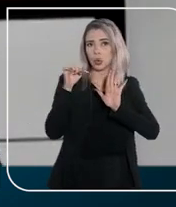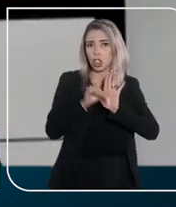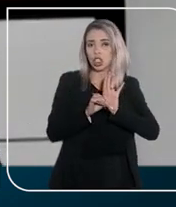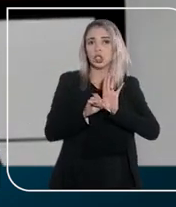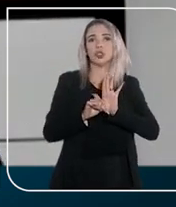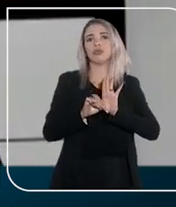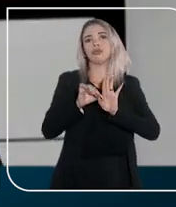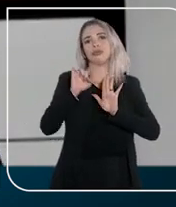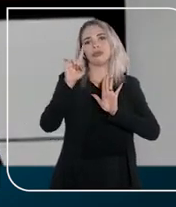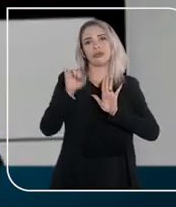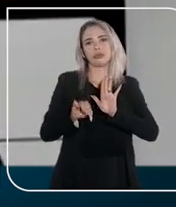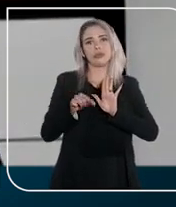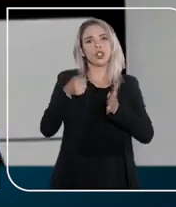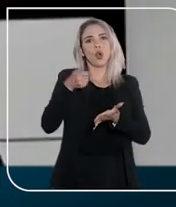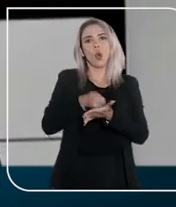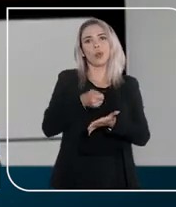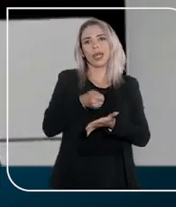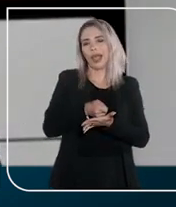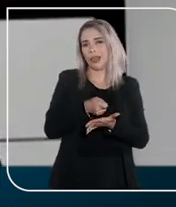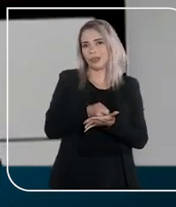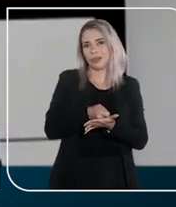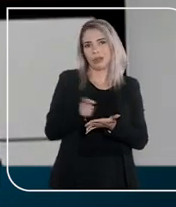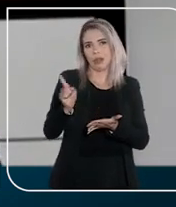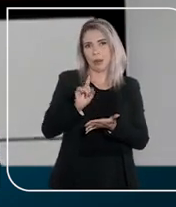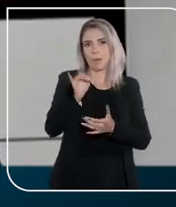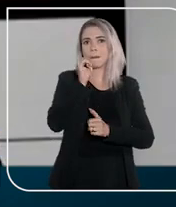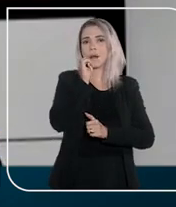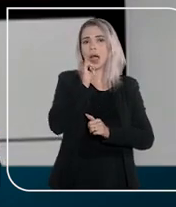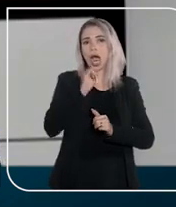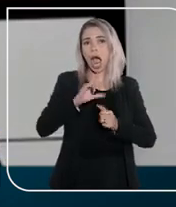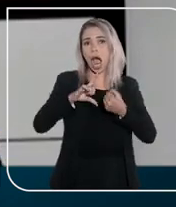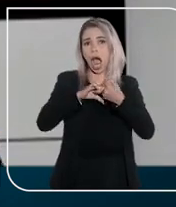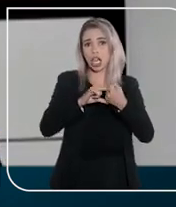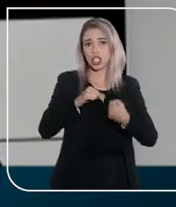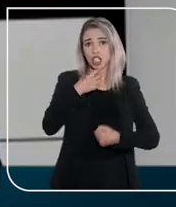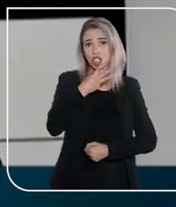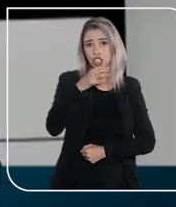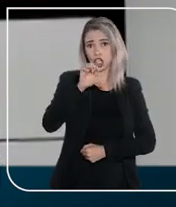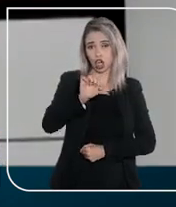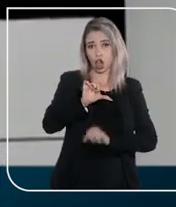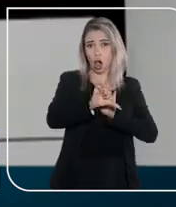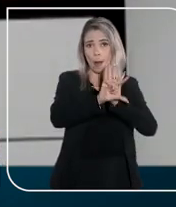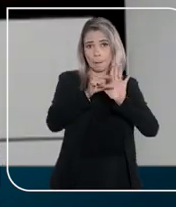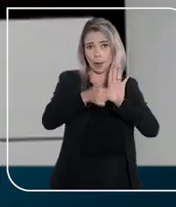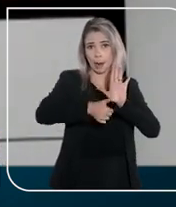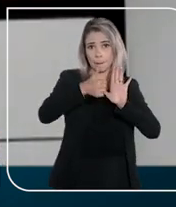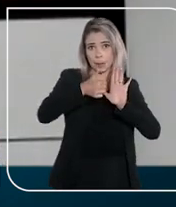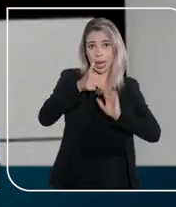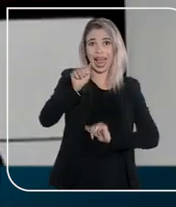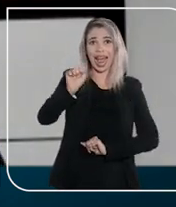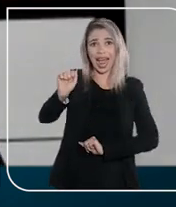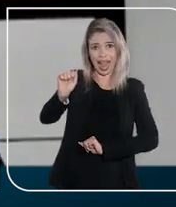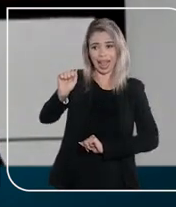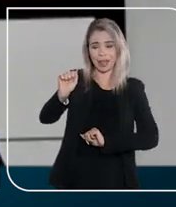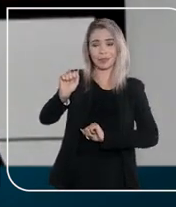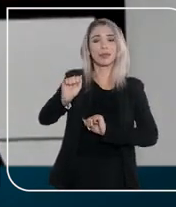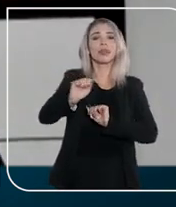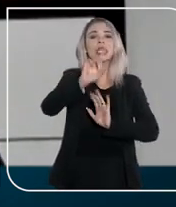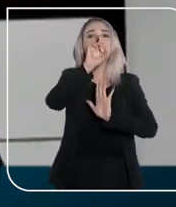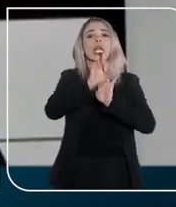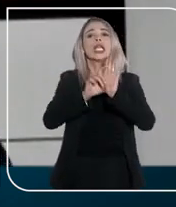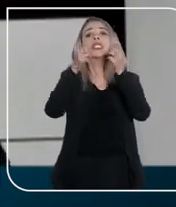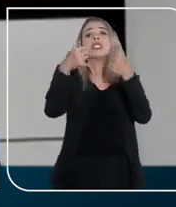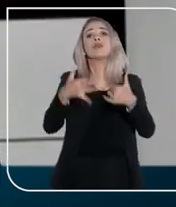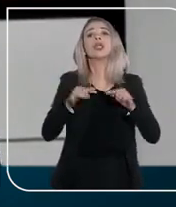si só obrigatória. Se nós pegarmos lá no artigo 39, o parágrafo 1º-A, o decreto vai nos